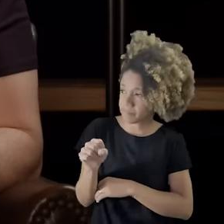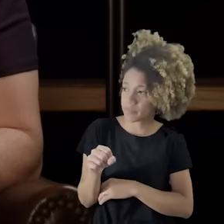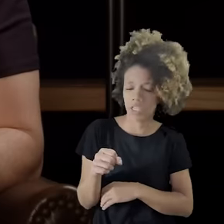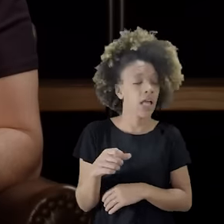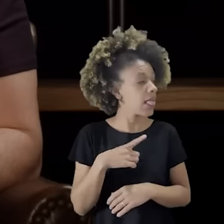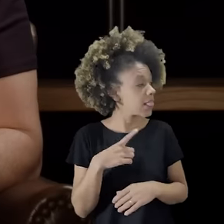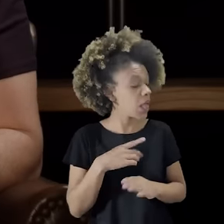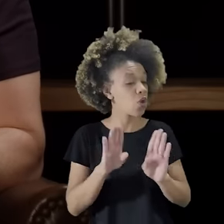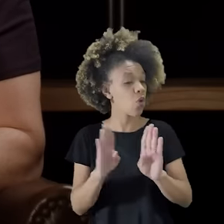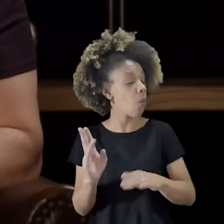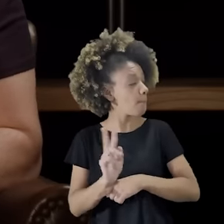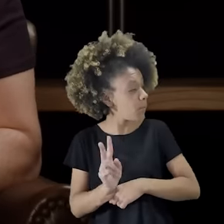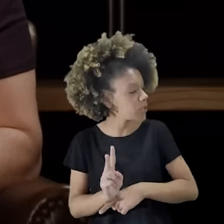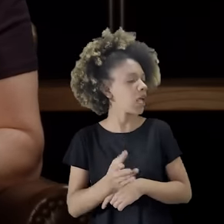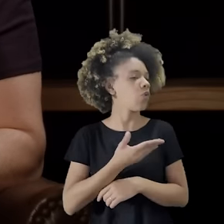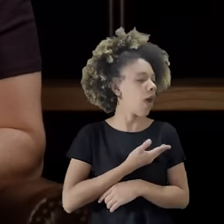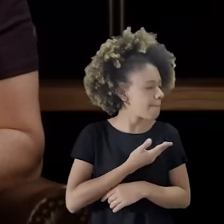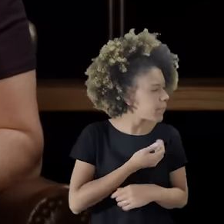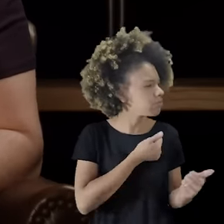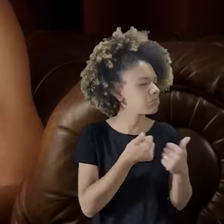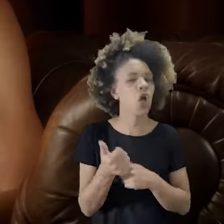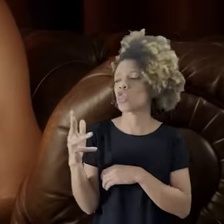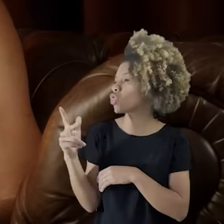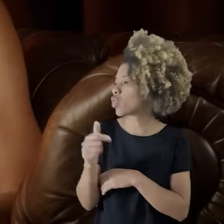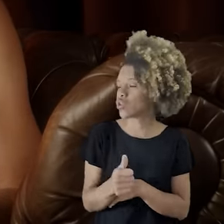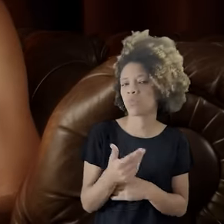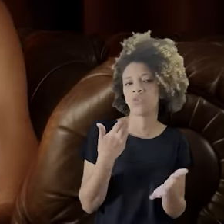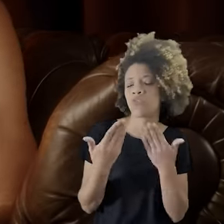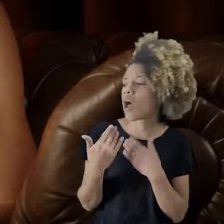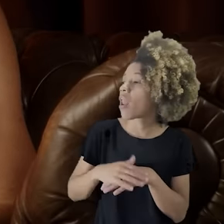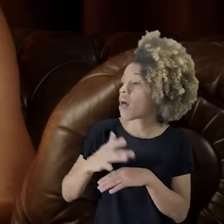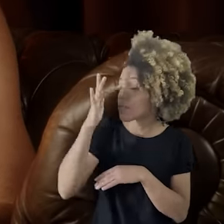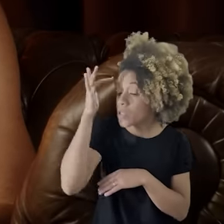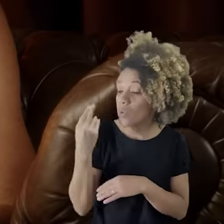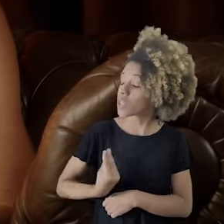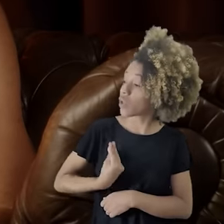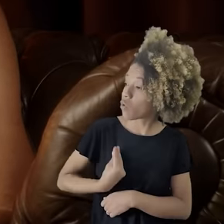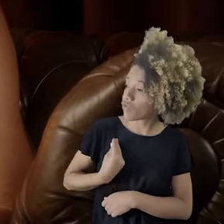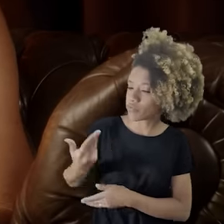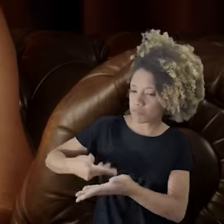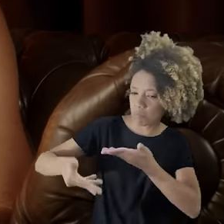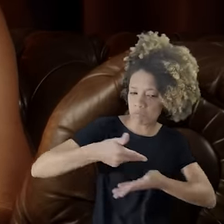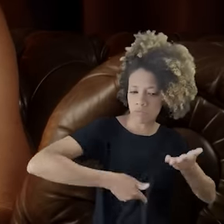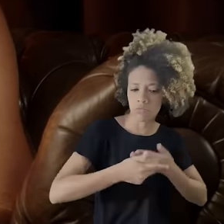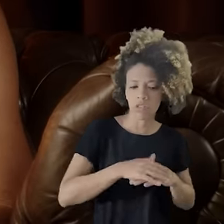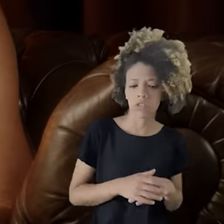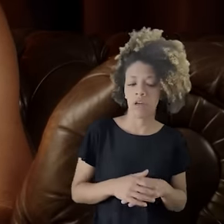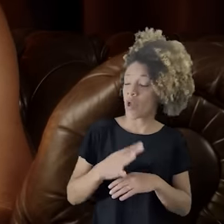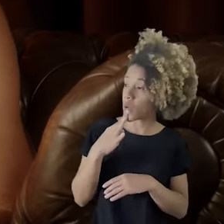o porteiro fala com você é amigo bacana todo mundo as pessoas assim que eu vou vivendo